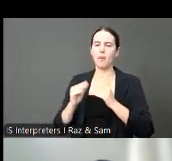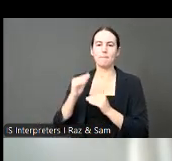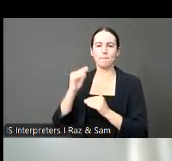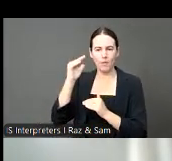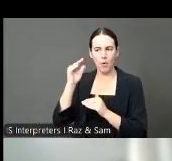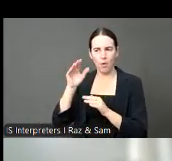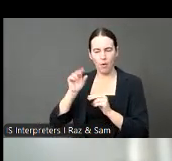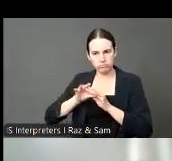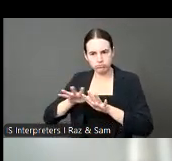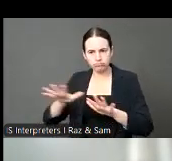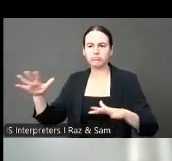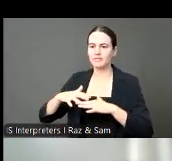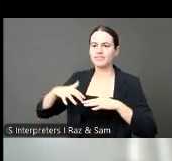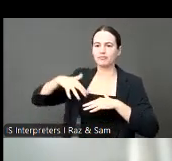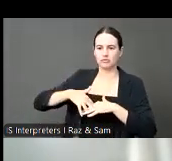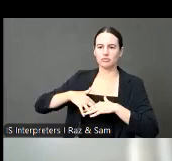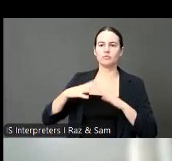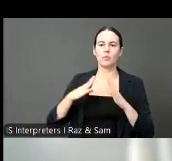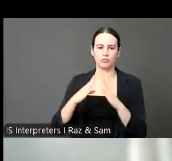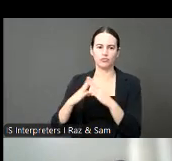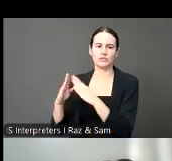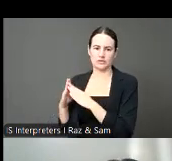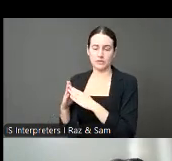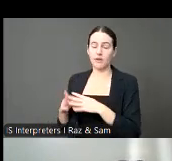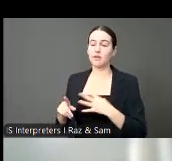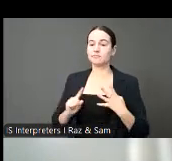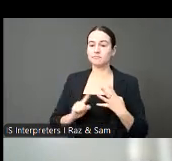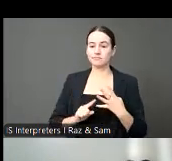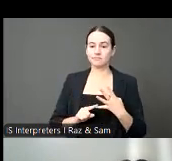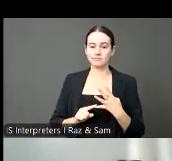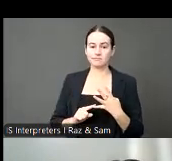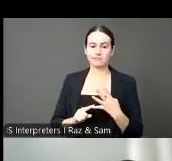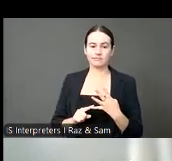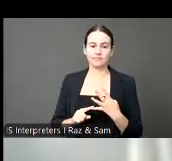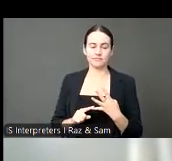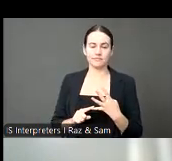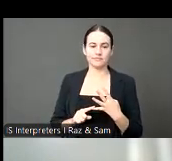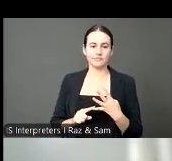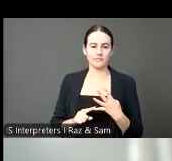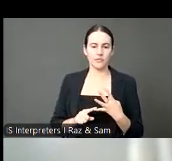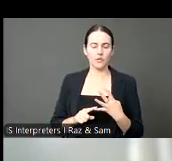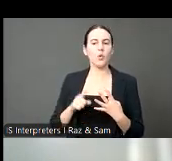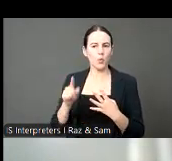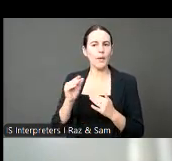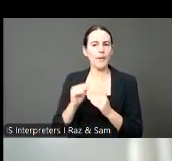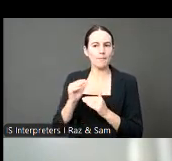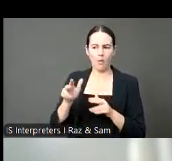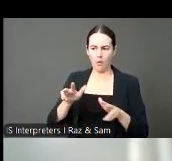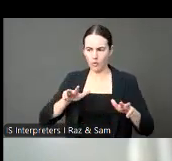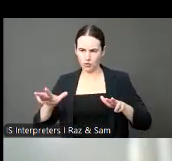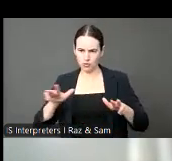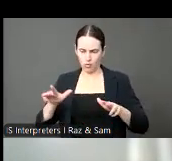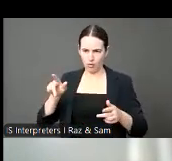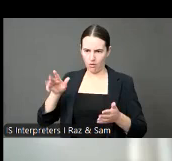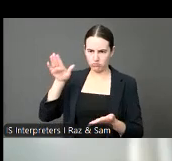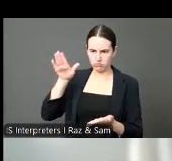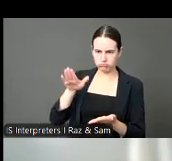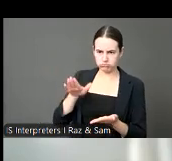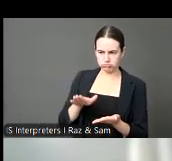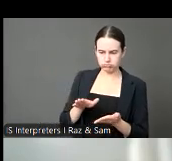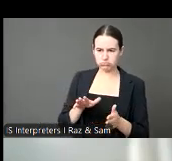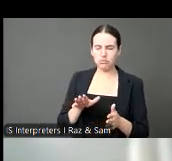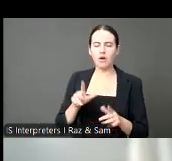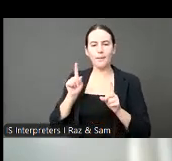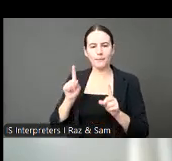que o Brasil tem um controle avançado, mas que ainda ocorre no foco na população indígena e Yanomami. Além disso,